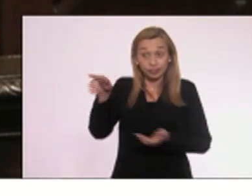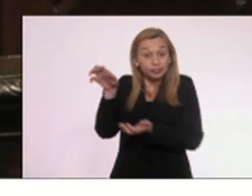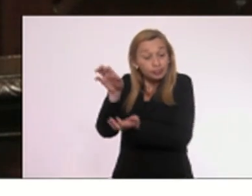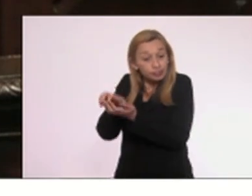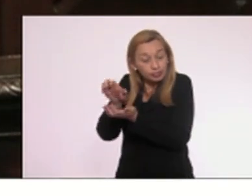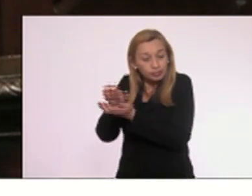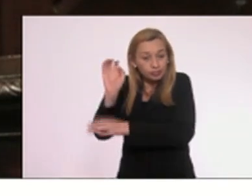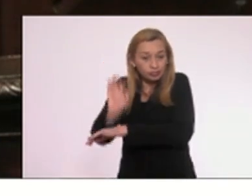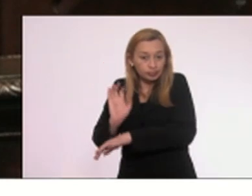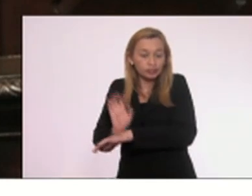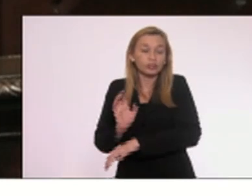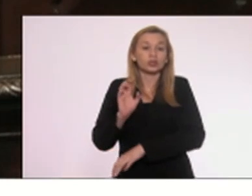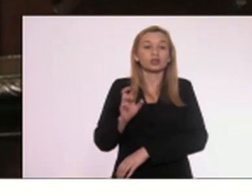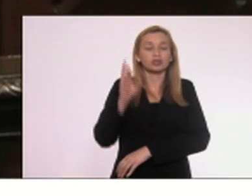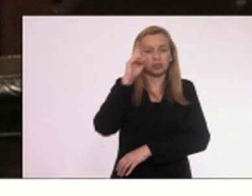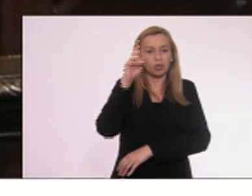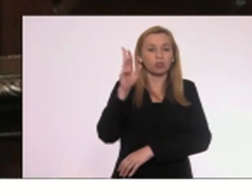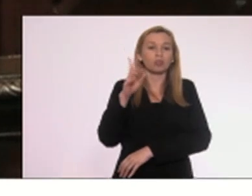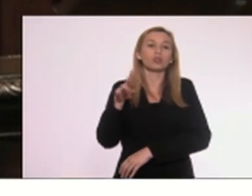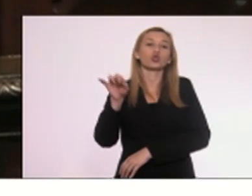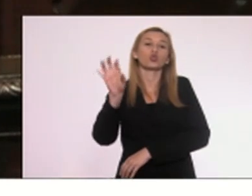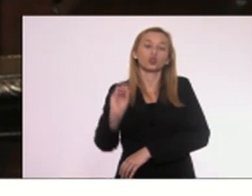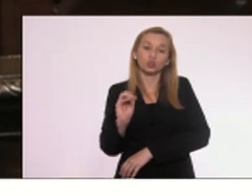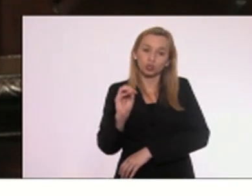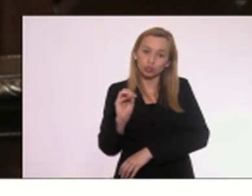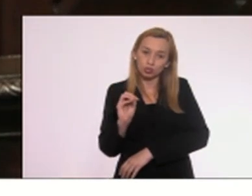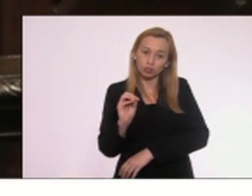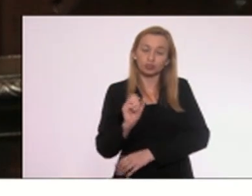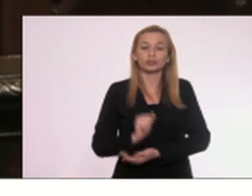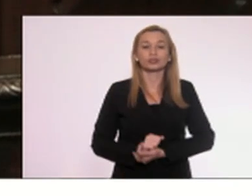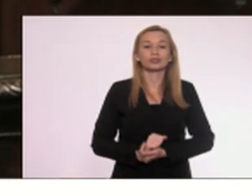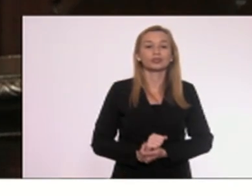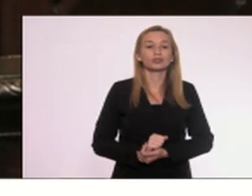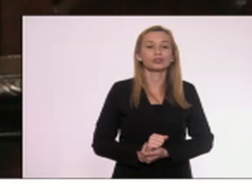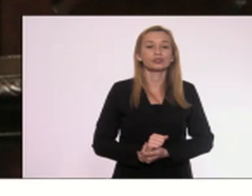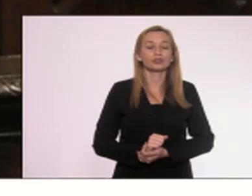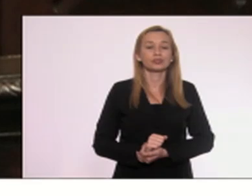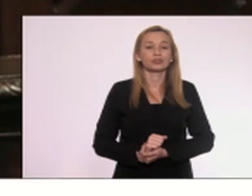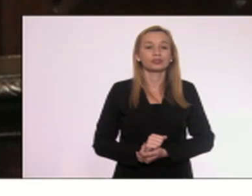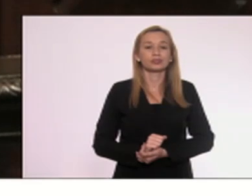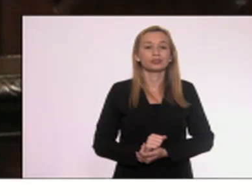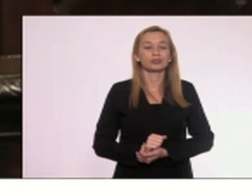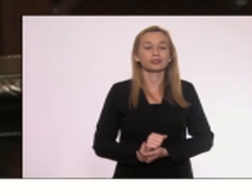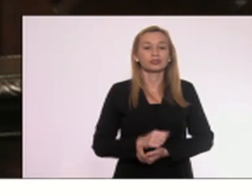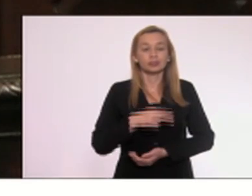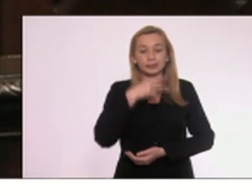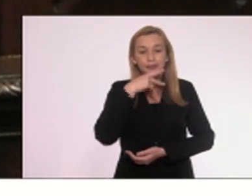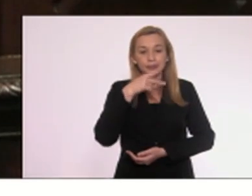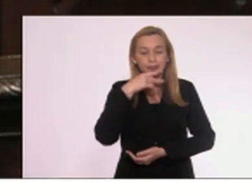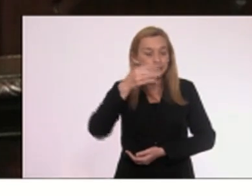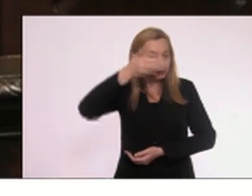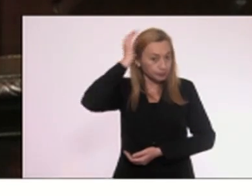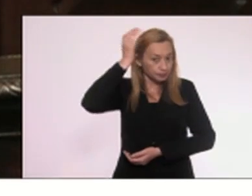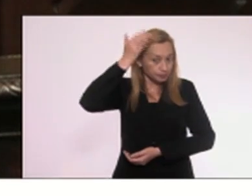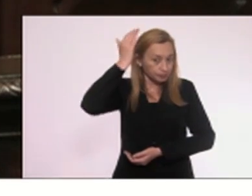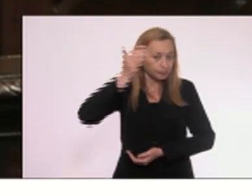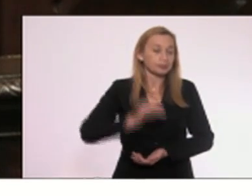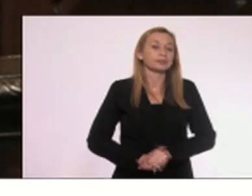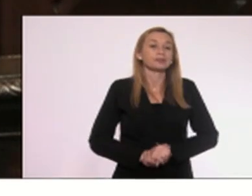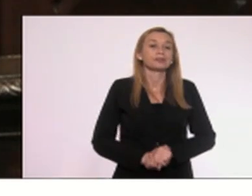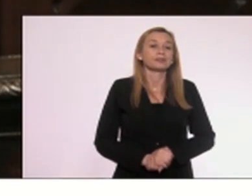o senhor Bruno Araújo, partícipe do governo Temer no Ministério das